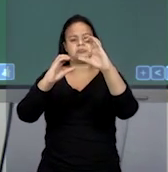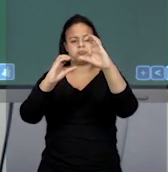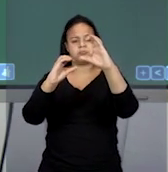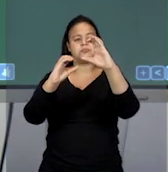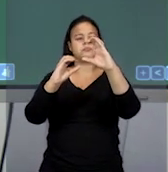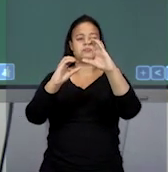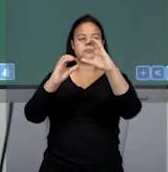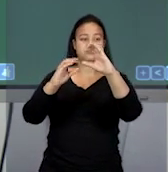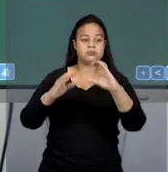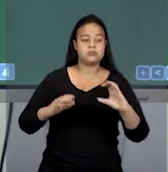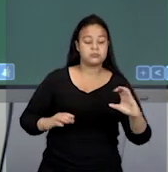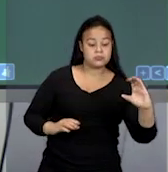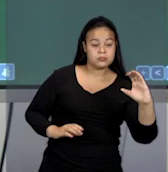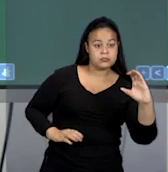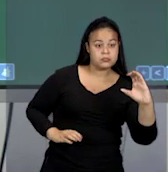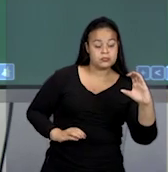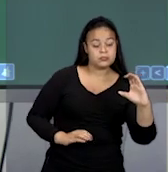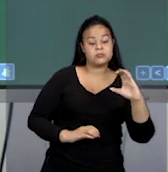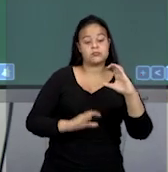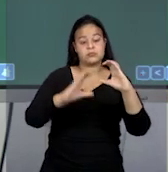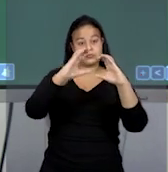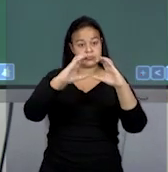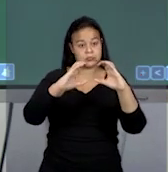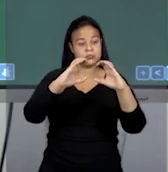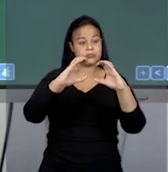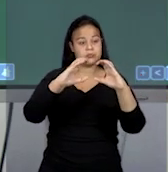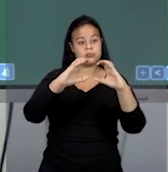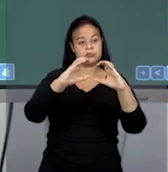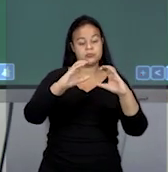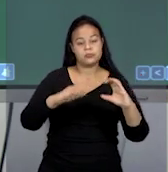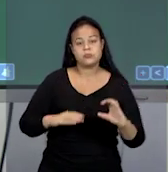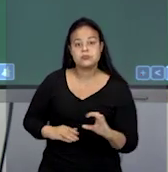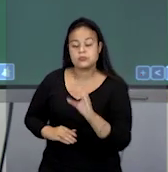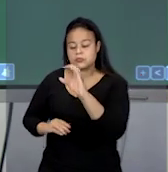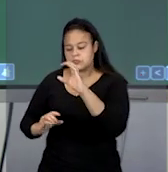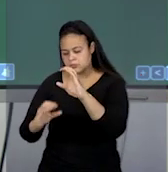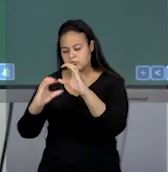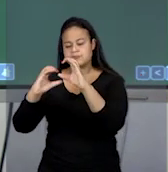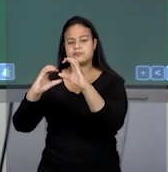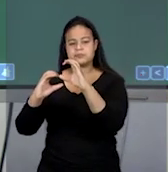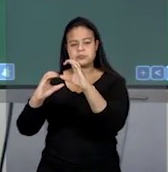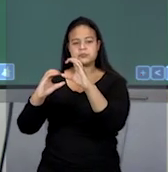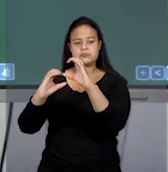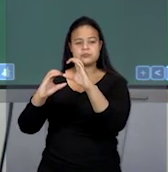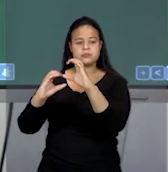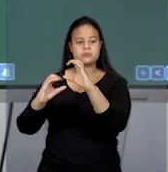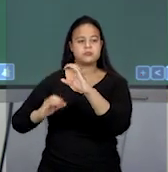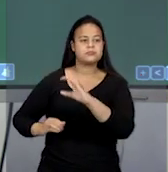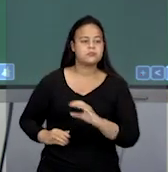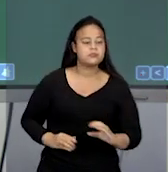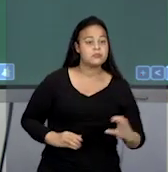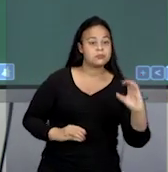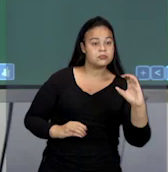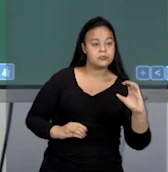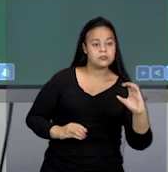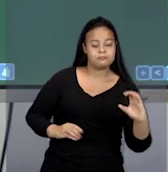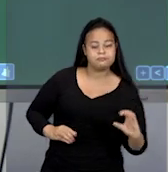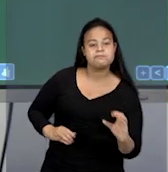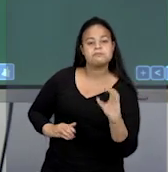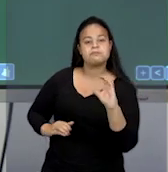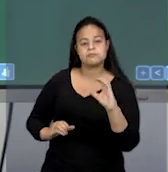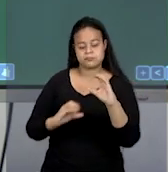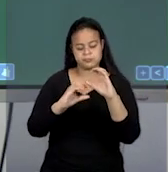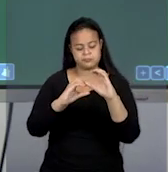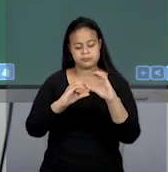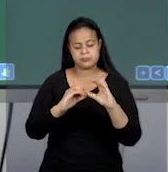Czão, Czão, Czão, Czão com Czinho, Czão, Czinho, Czão, Czinho,